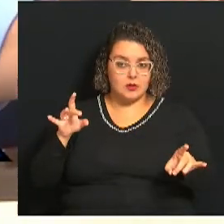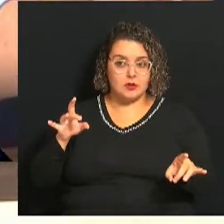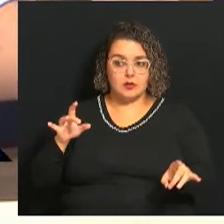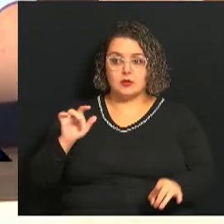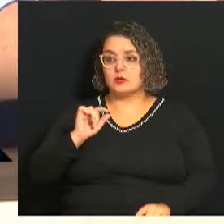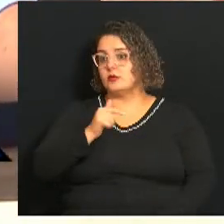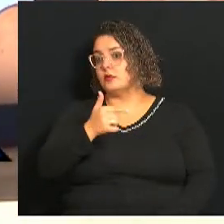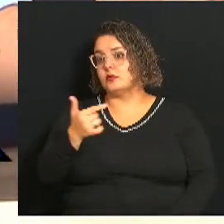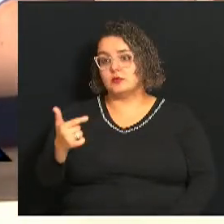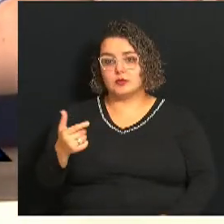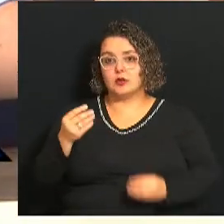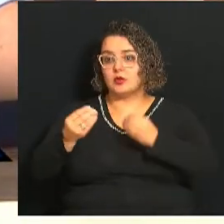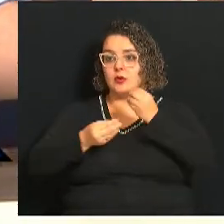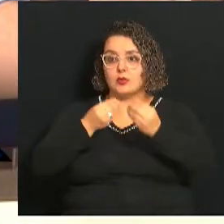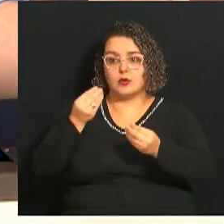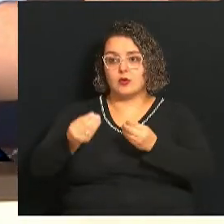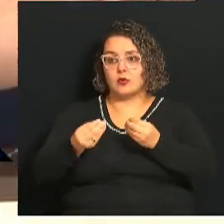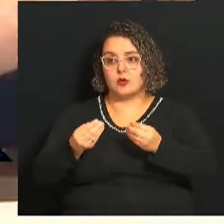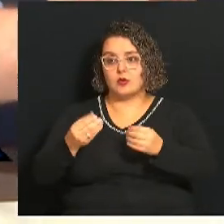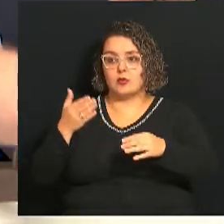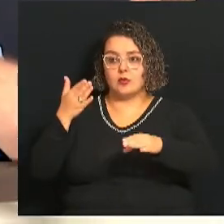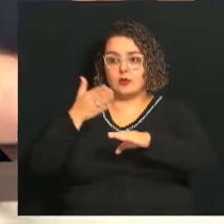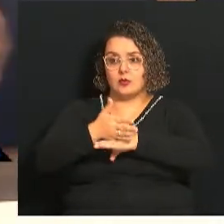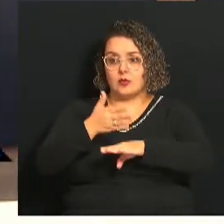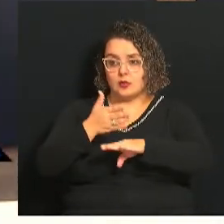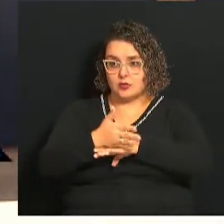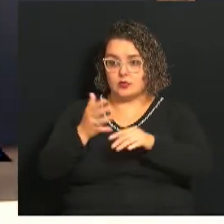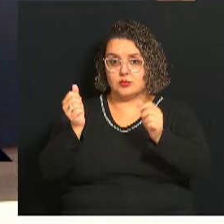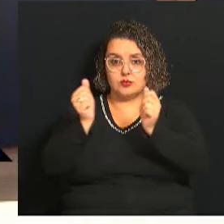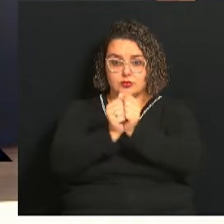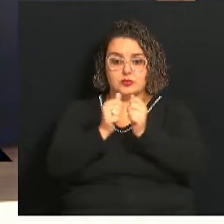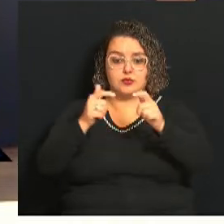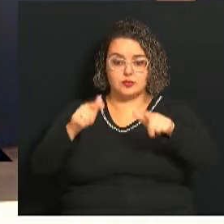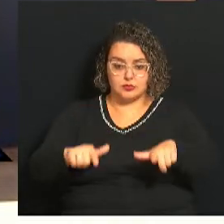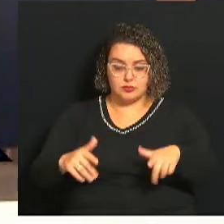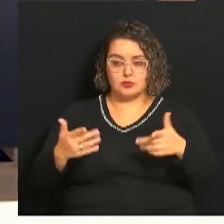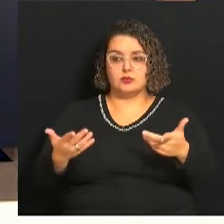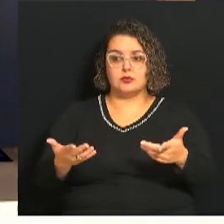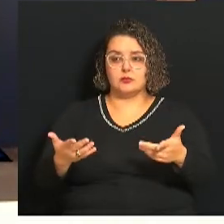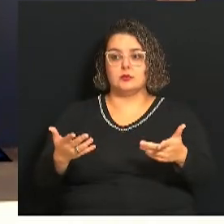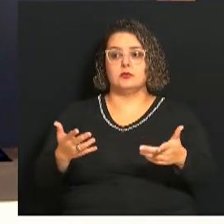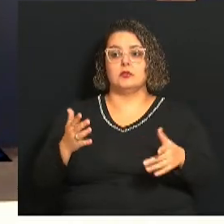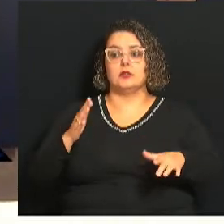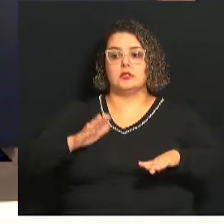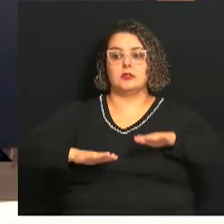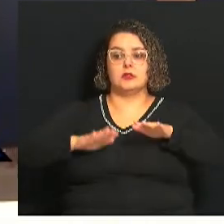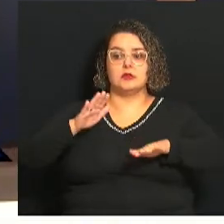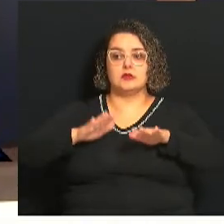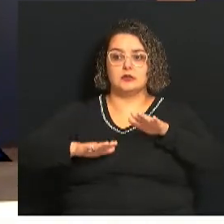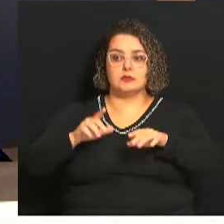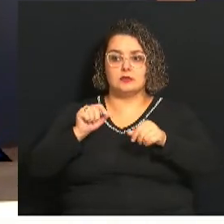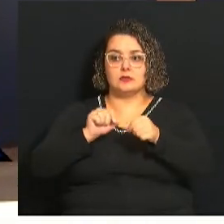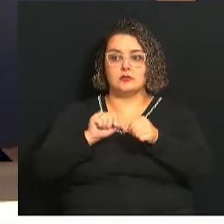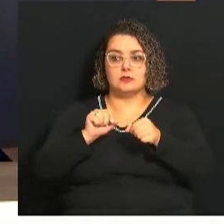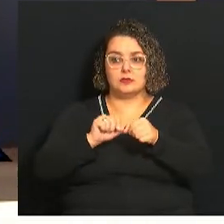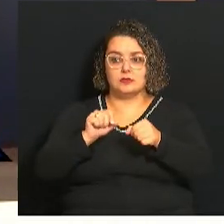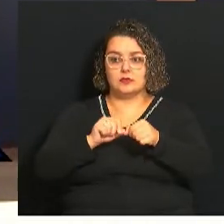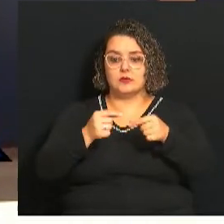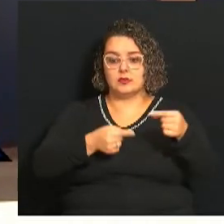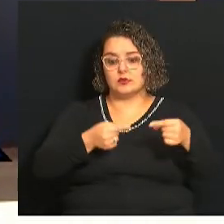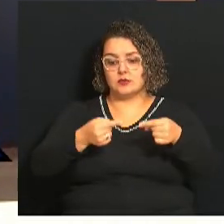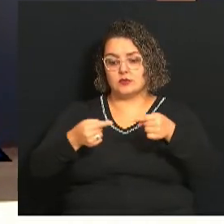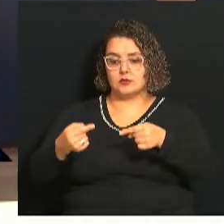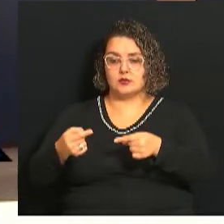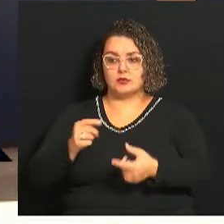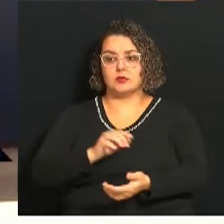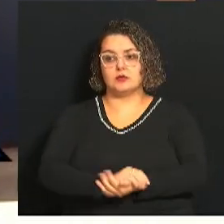consegue colocar todos os participantes no mesmo ambiente e, às vezes, até fazer um debate